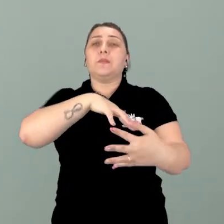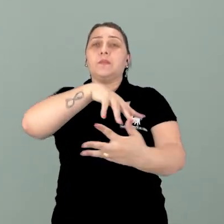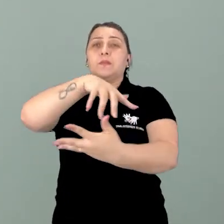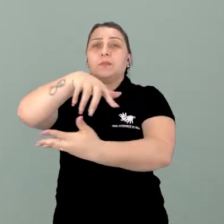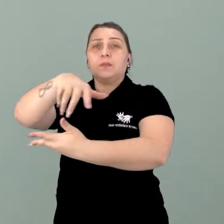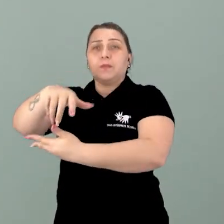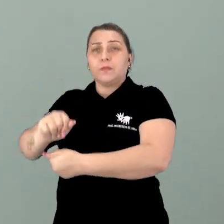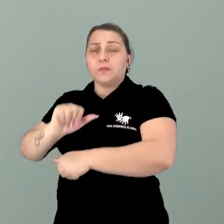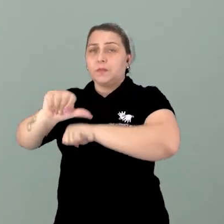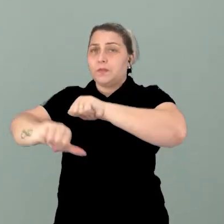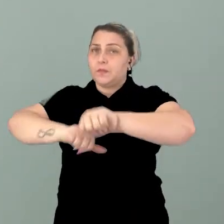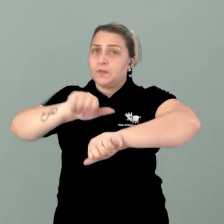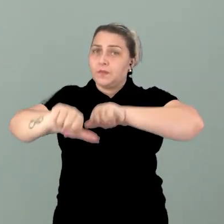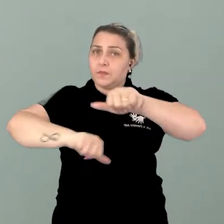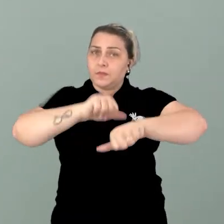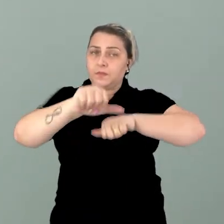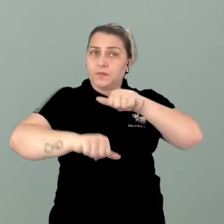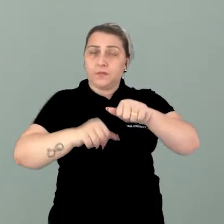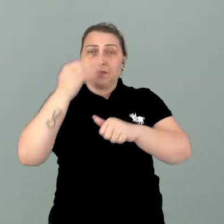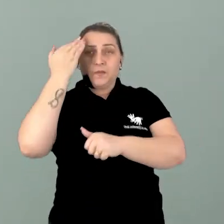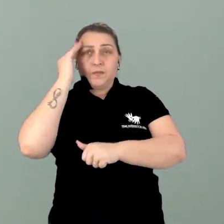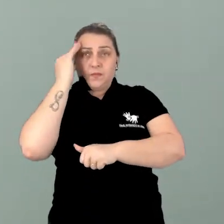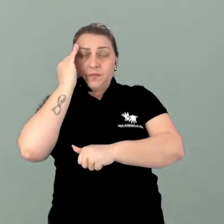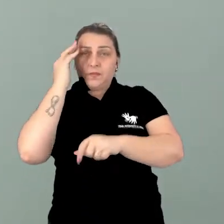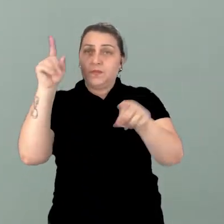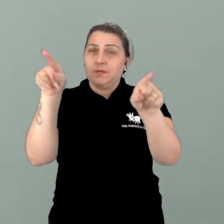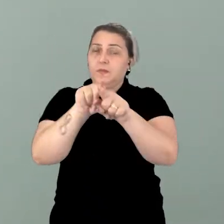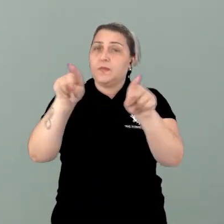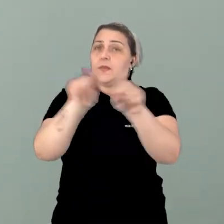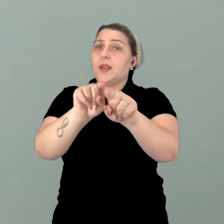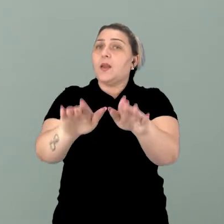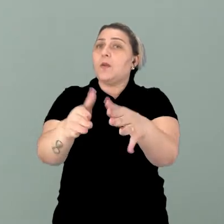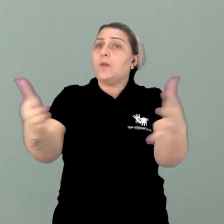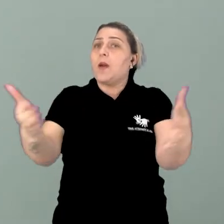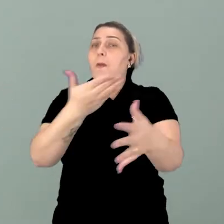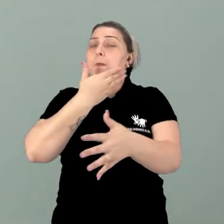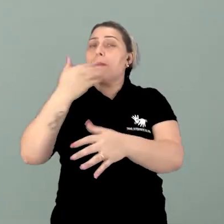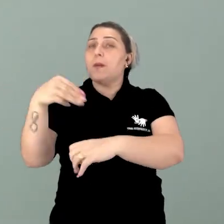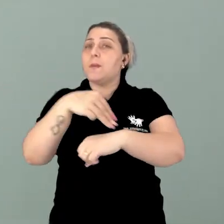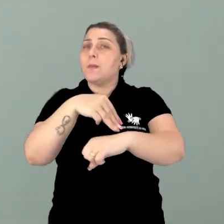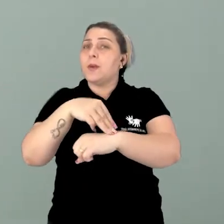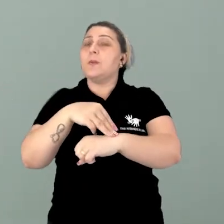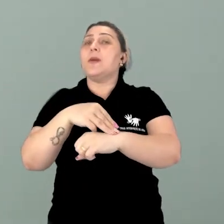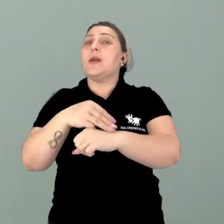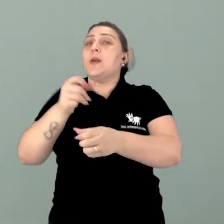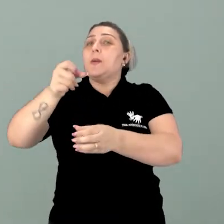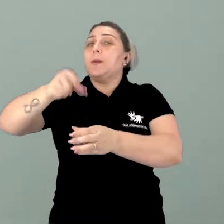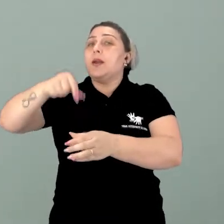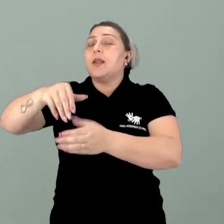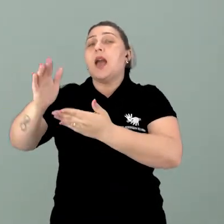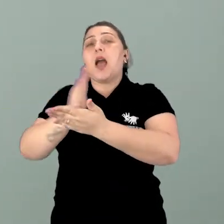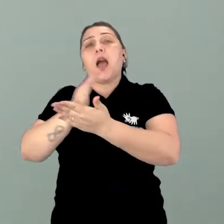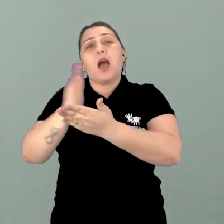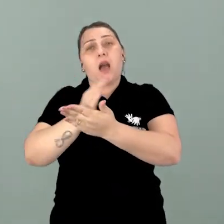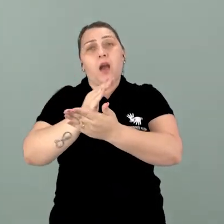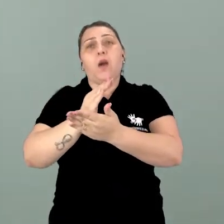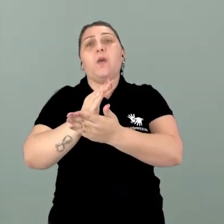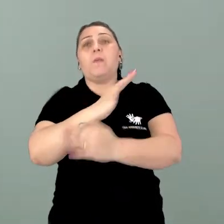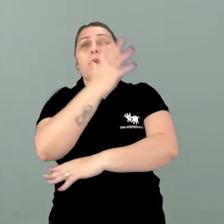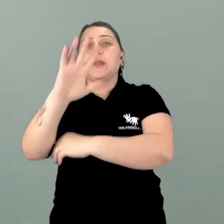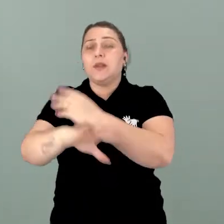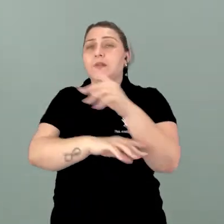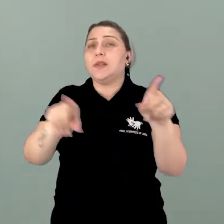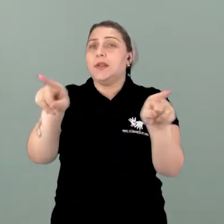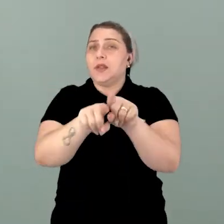ia passando por transformações, para entender até mesmo qual seria o melhor momento para plantio de algumas espécies e,